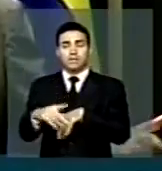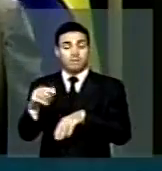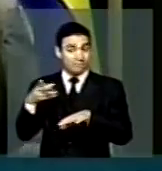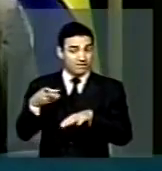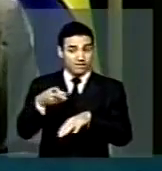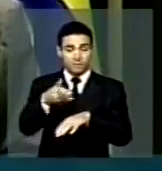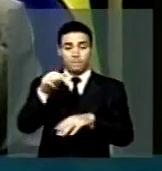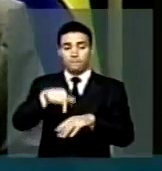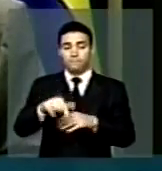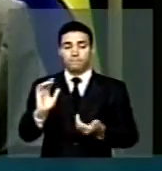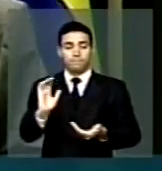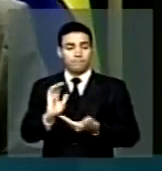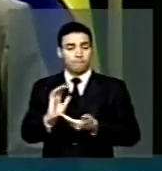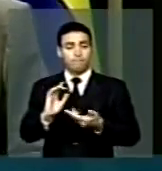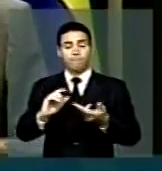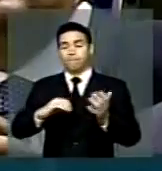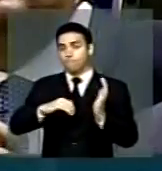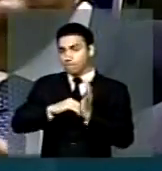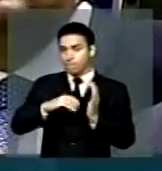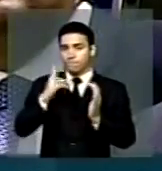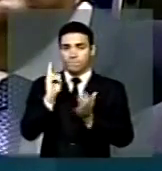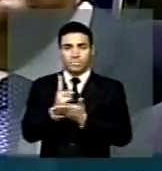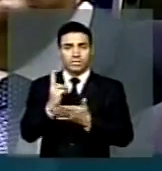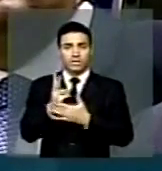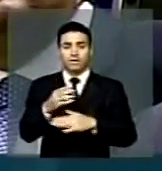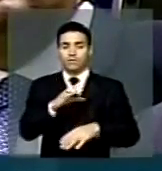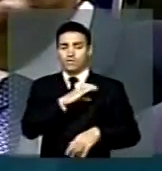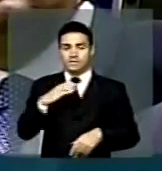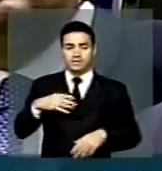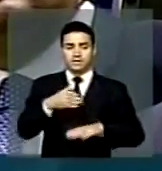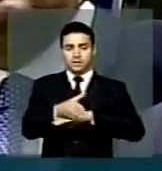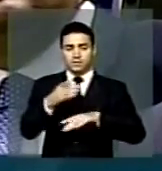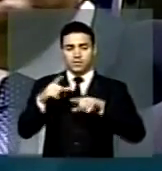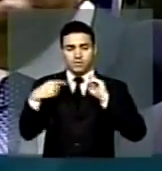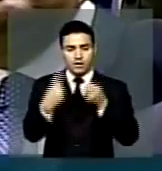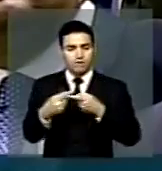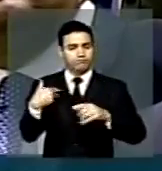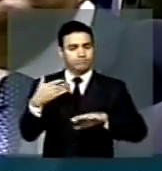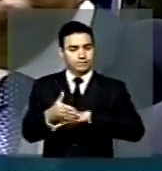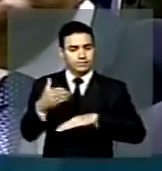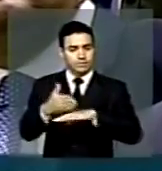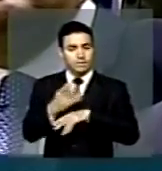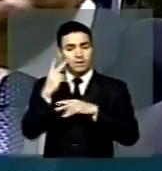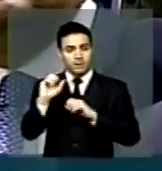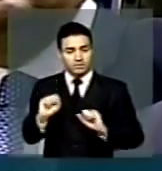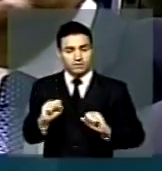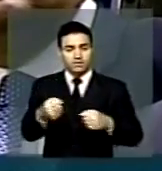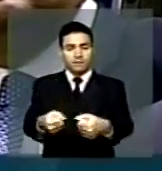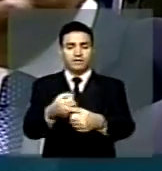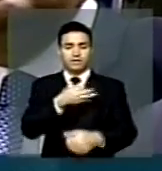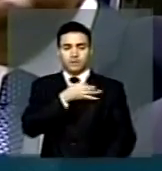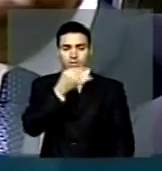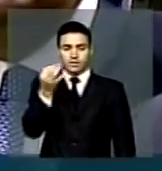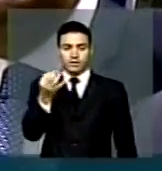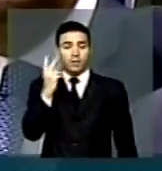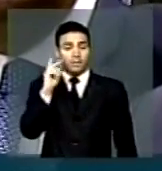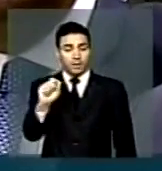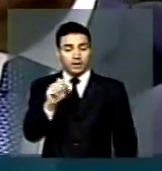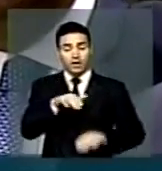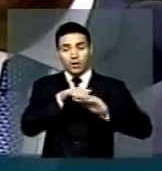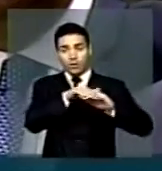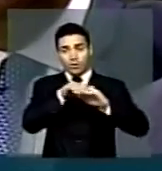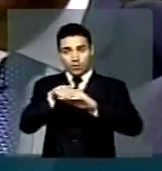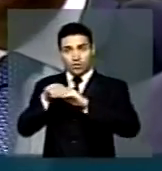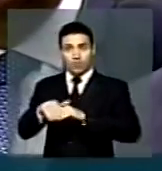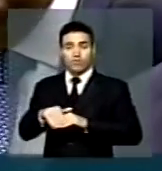à Câmara dos Deputados, ao Senado, às comissões, às reuniões, para defender um ponto de vista, para